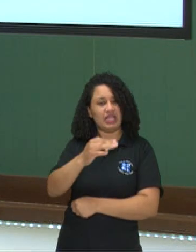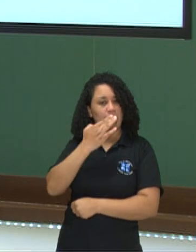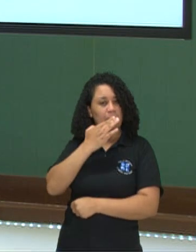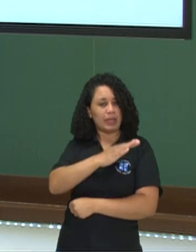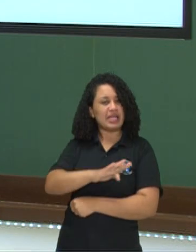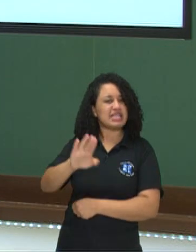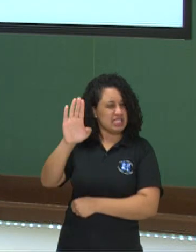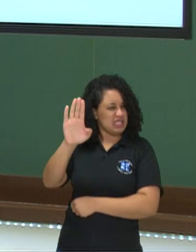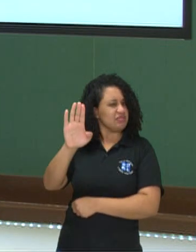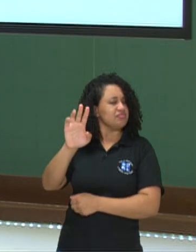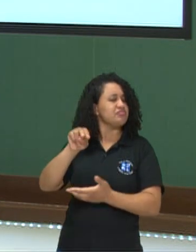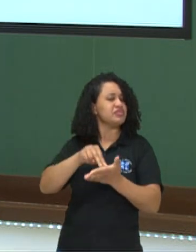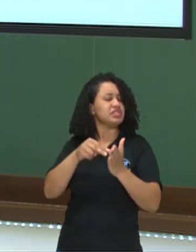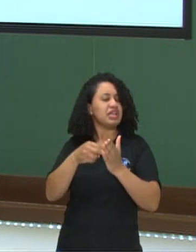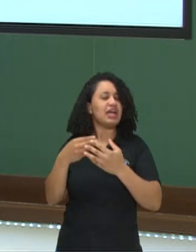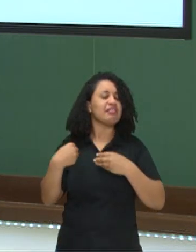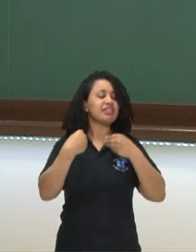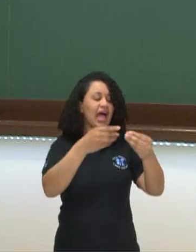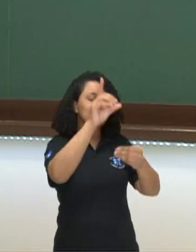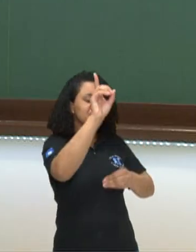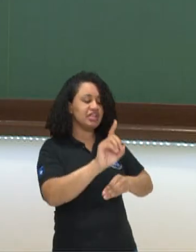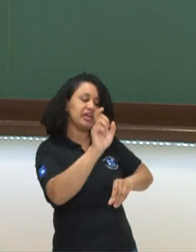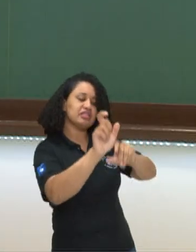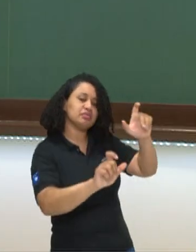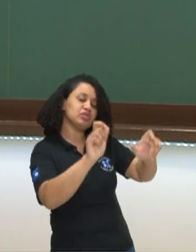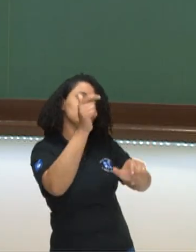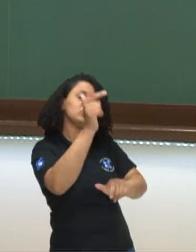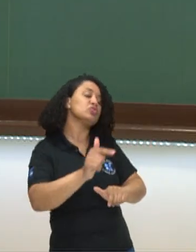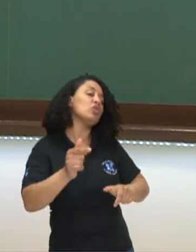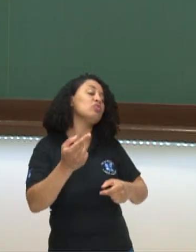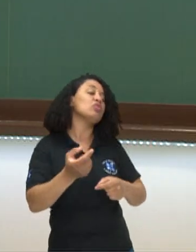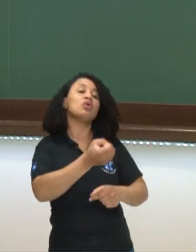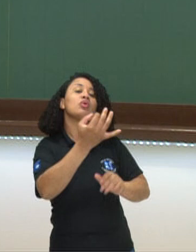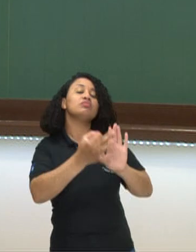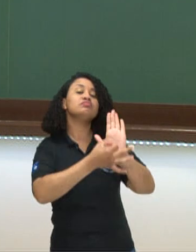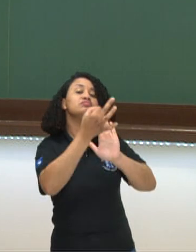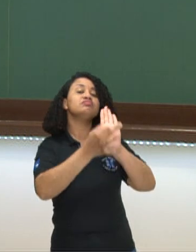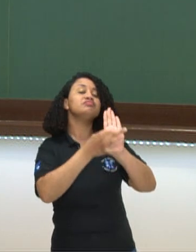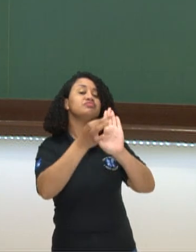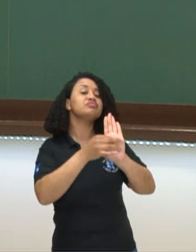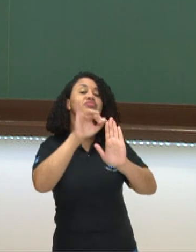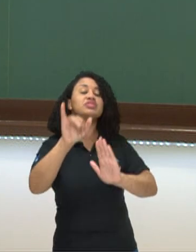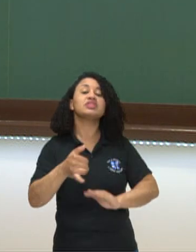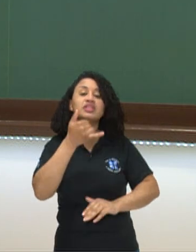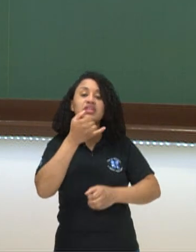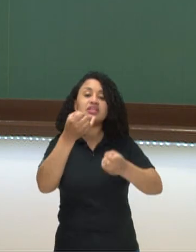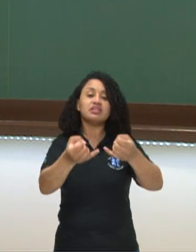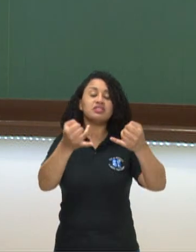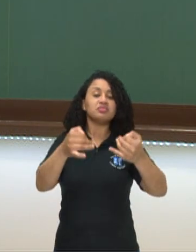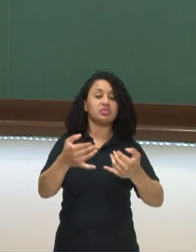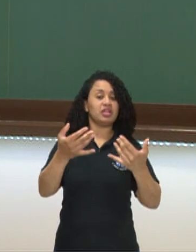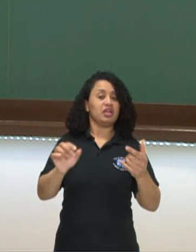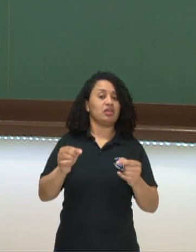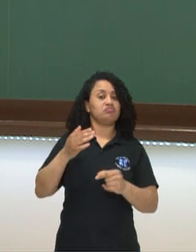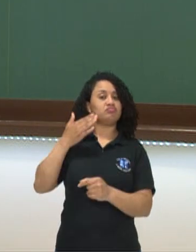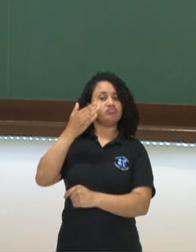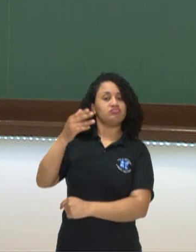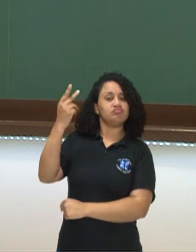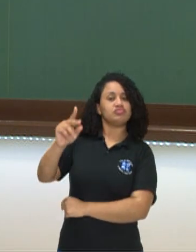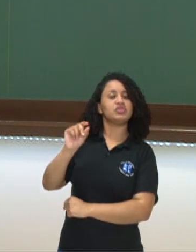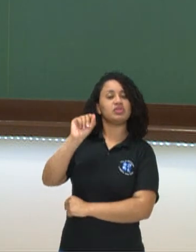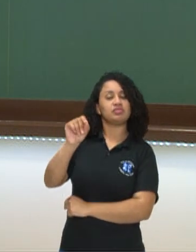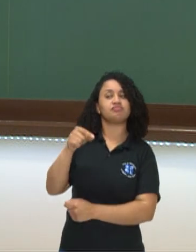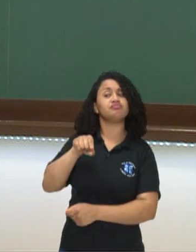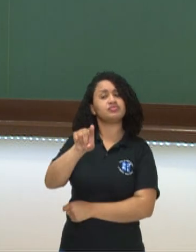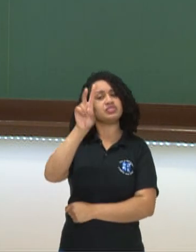os direitos do indivíduo. Que argumentos que justificam essa posição dele? Você vai se lembrar que